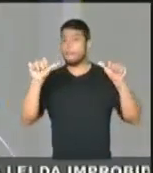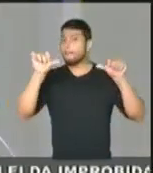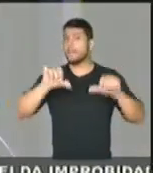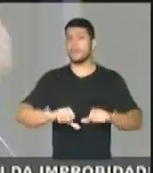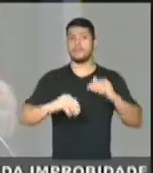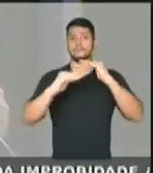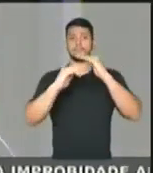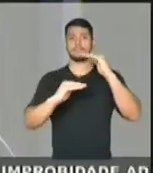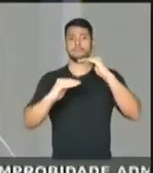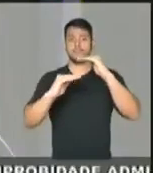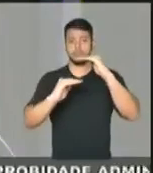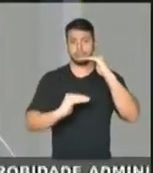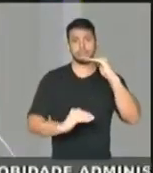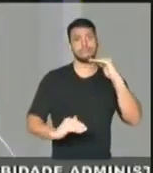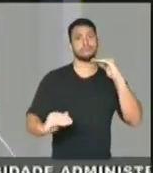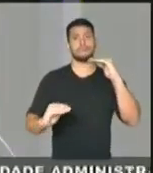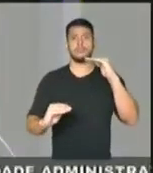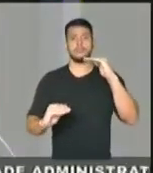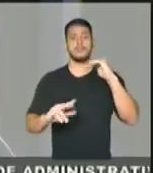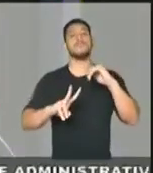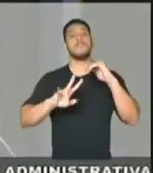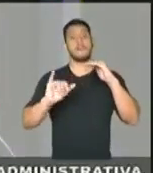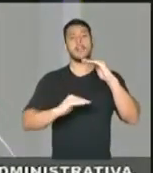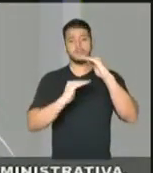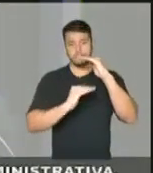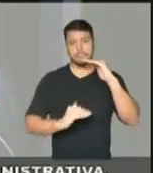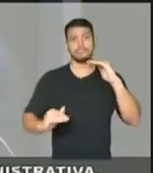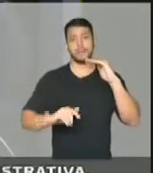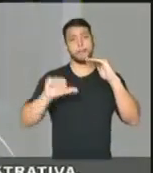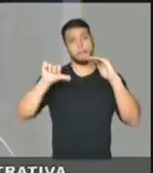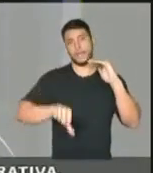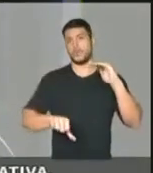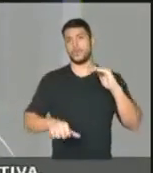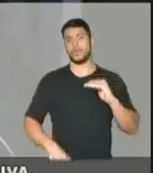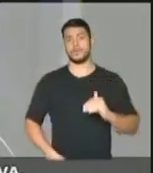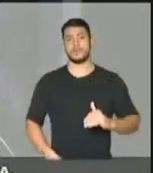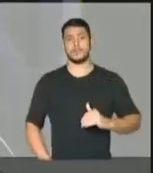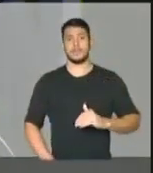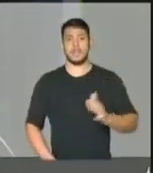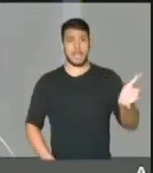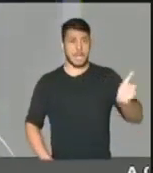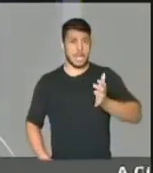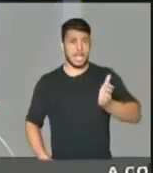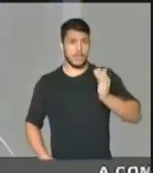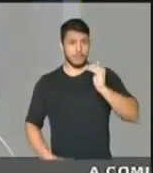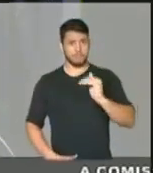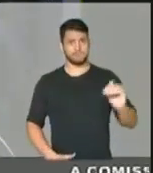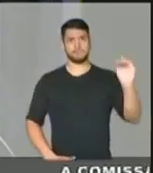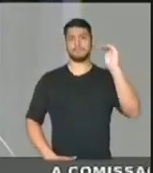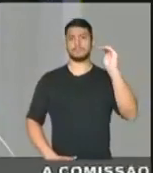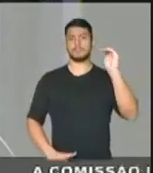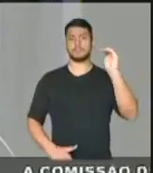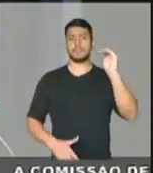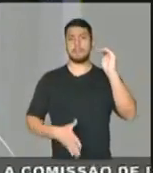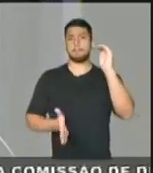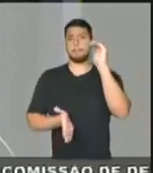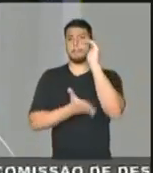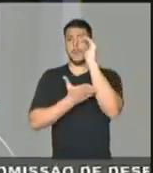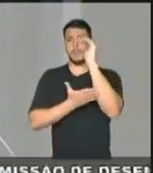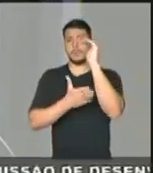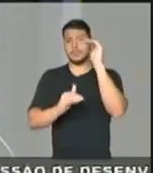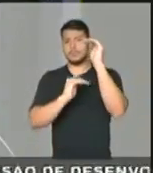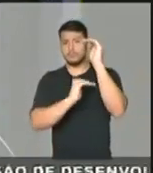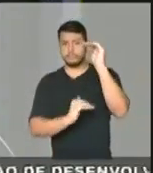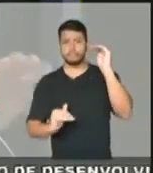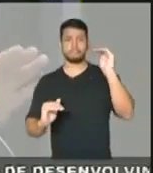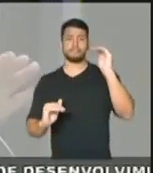vai aumentar a distância entre os super ricos, aqueles que mais têm, e aqueles que menos